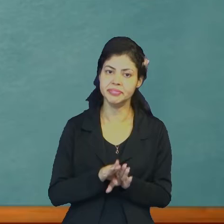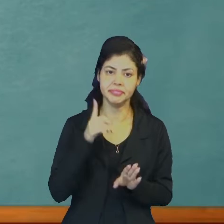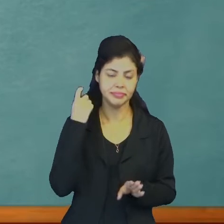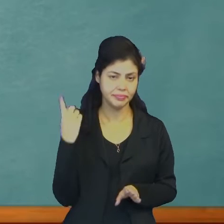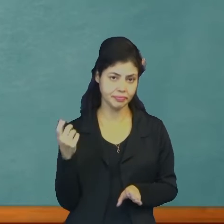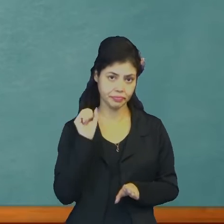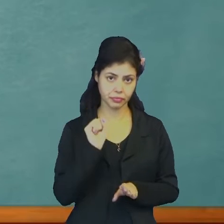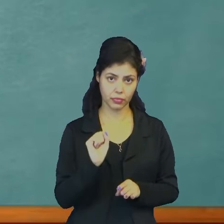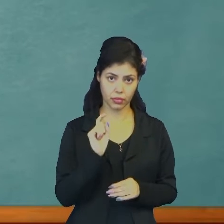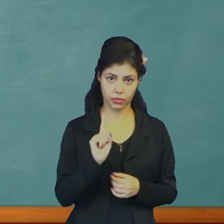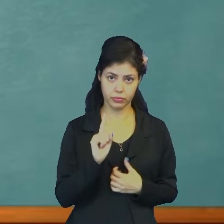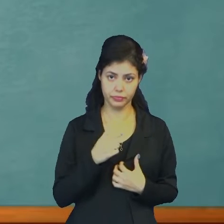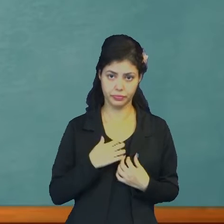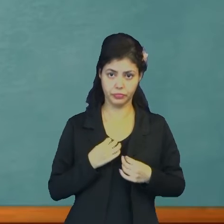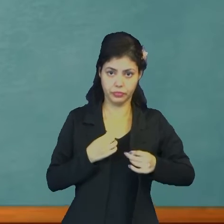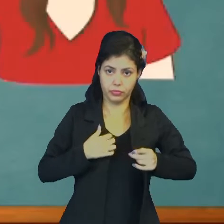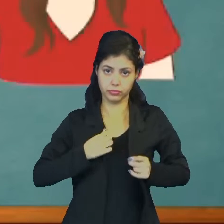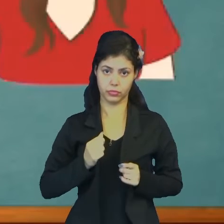um S só.